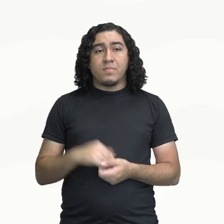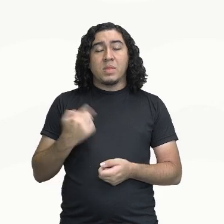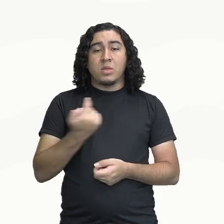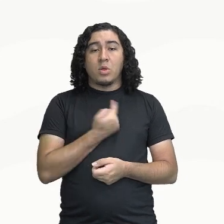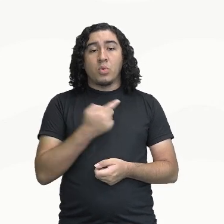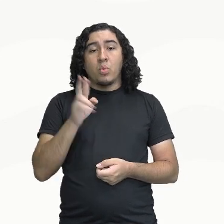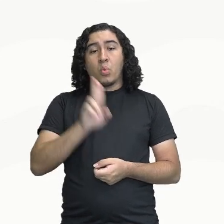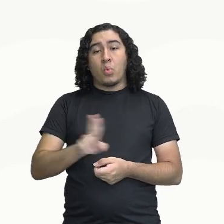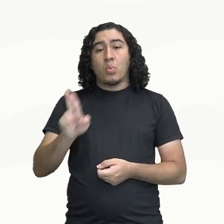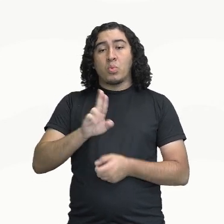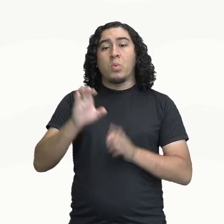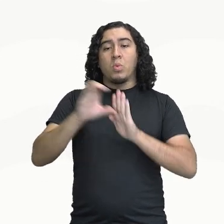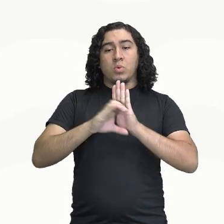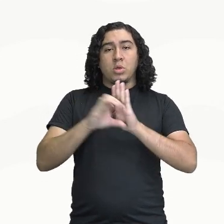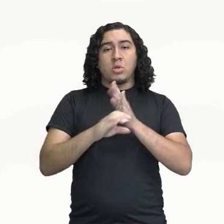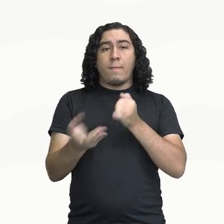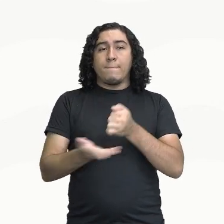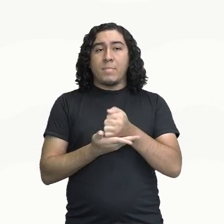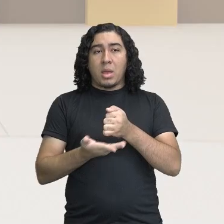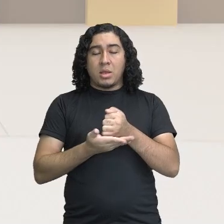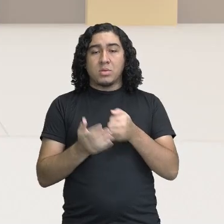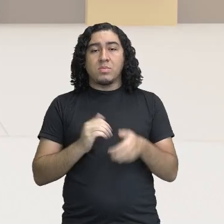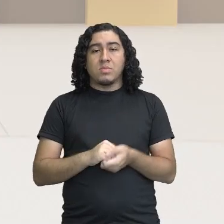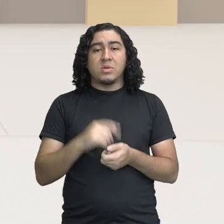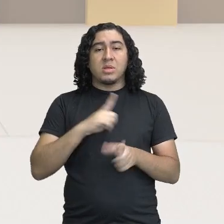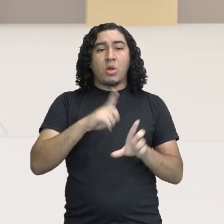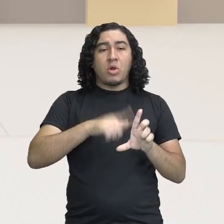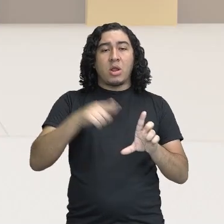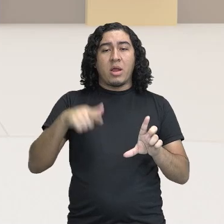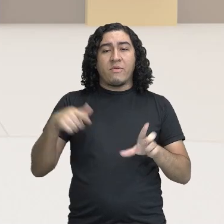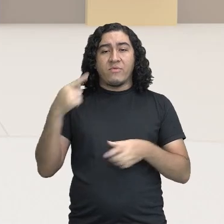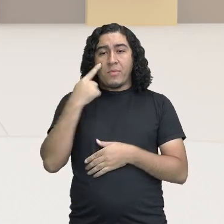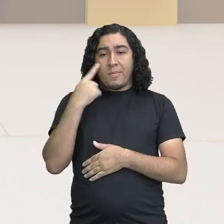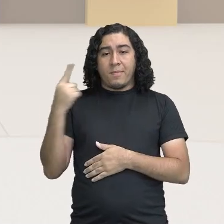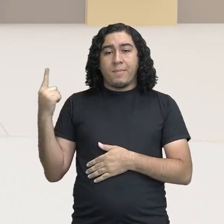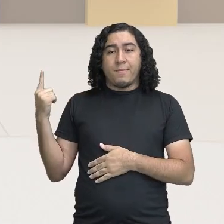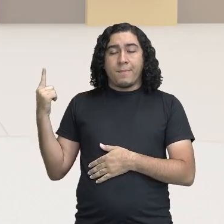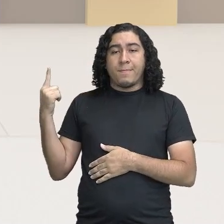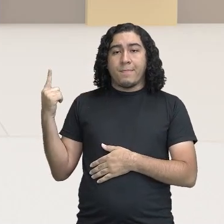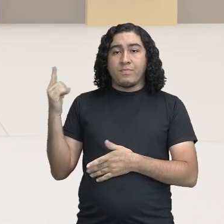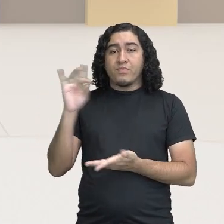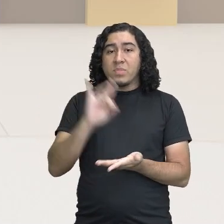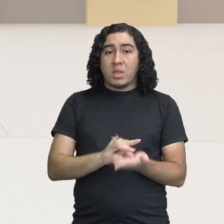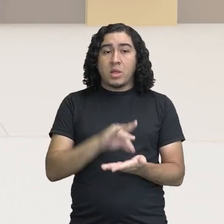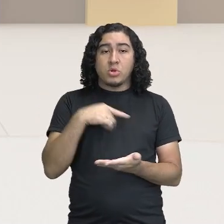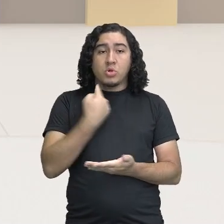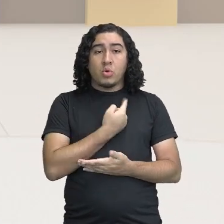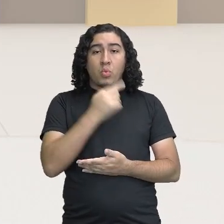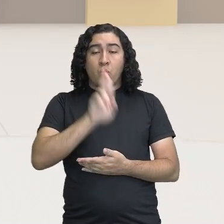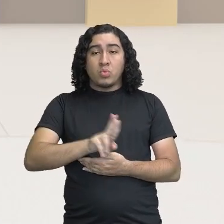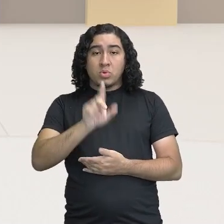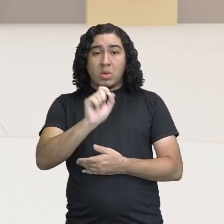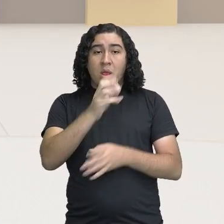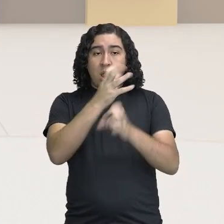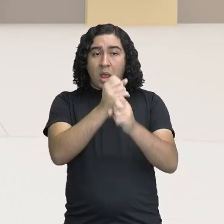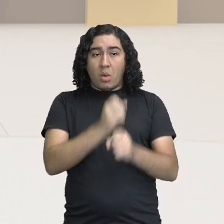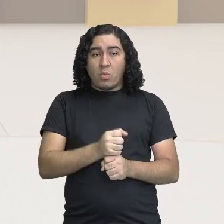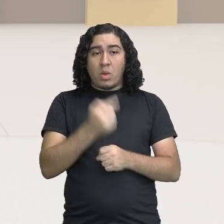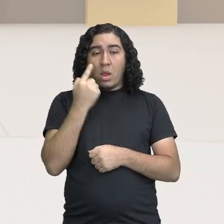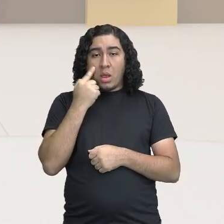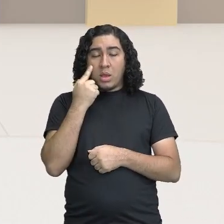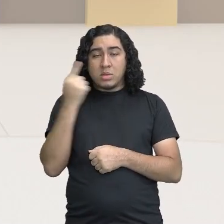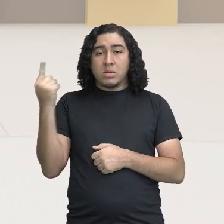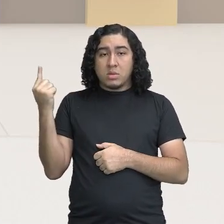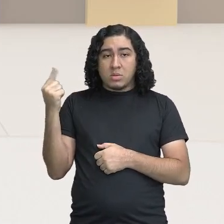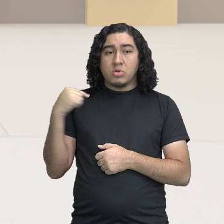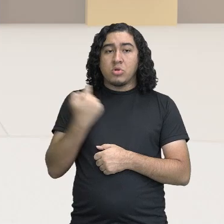básico de média aritmética, nós vamos usar aqui um gráfico, não é, professora? Exatamente, a gente vai aplicar agora essas medidas de tendência